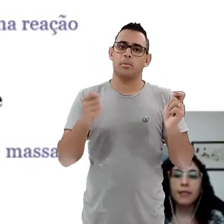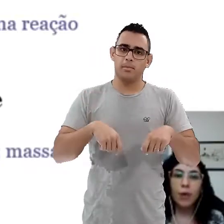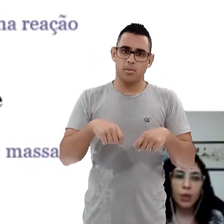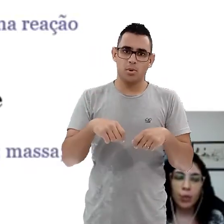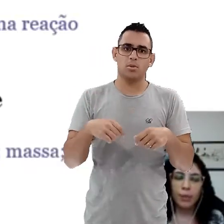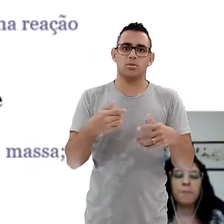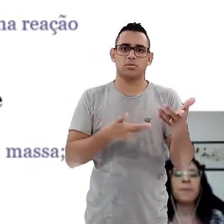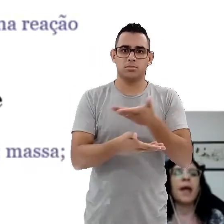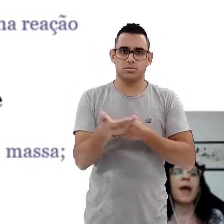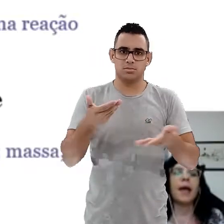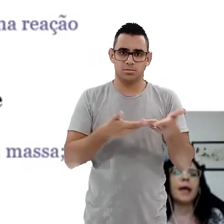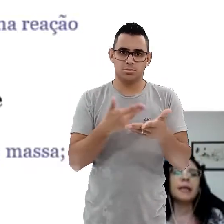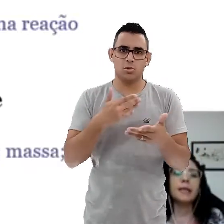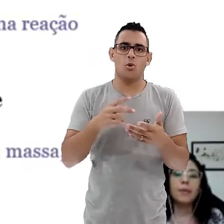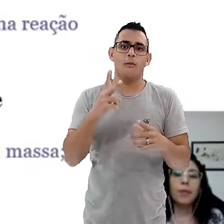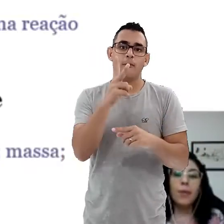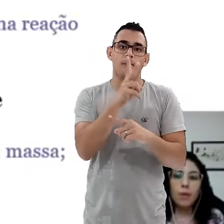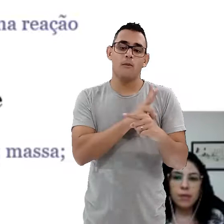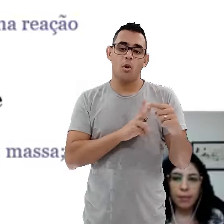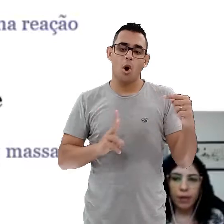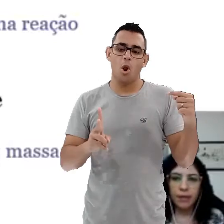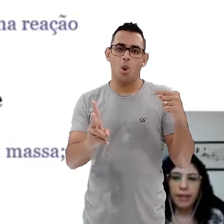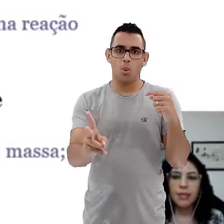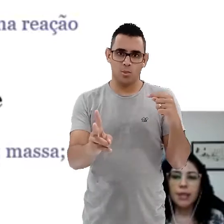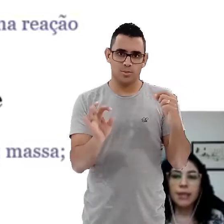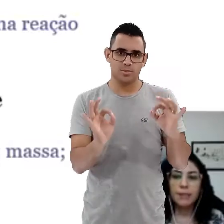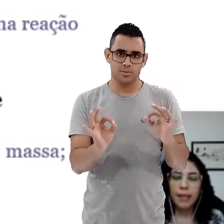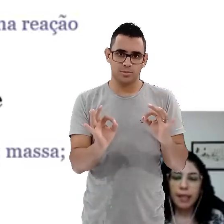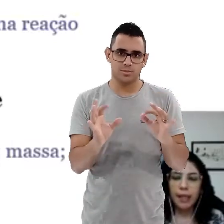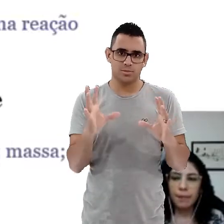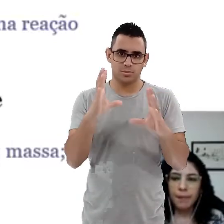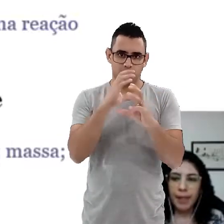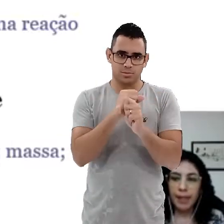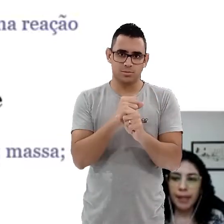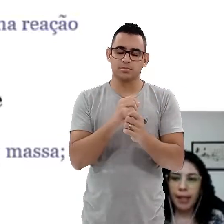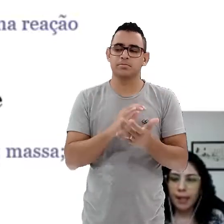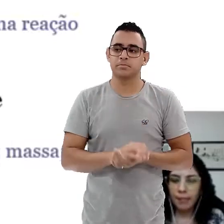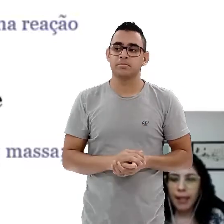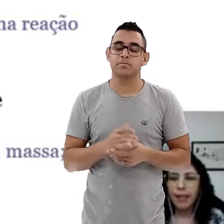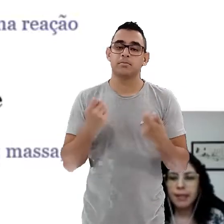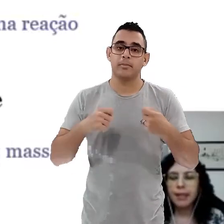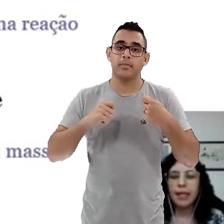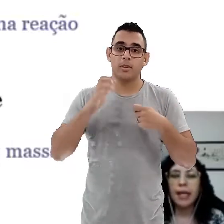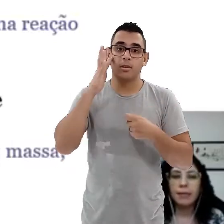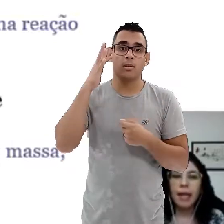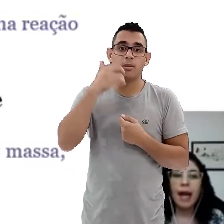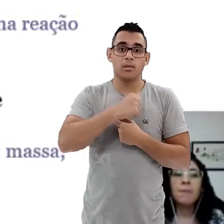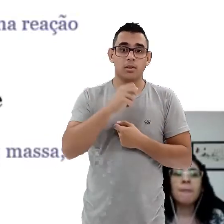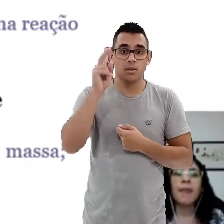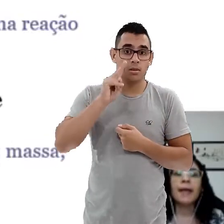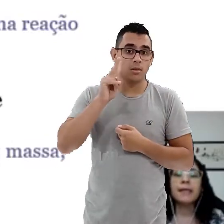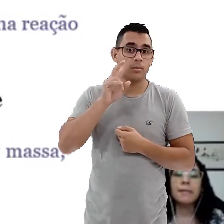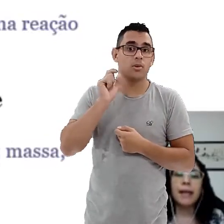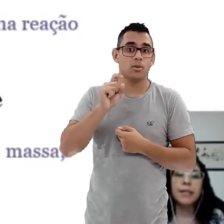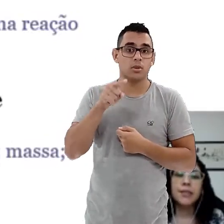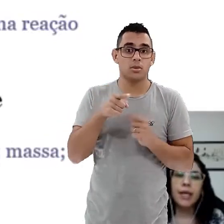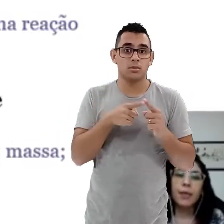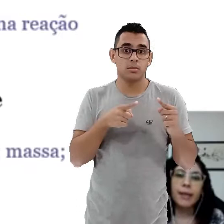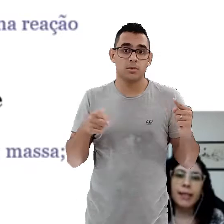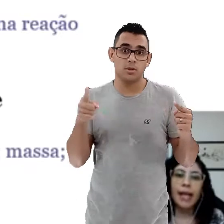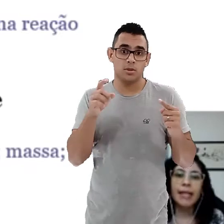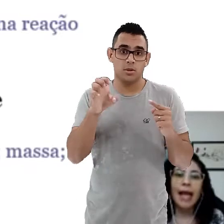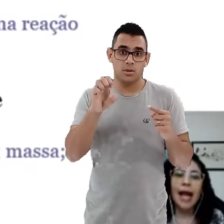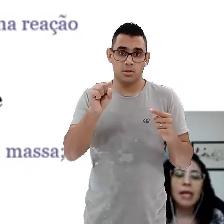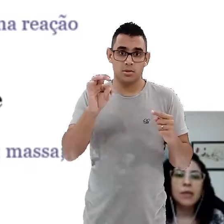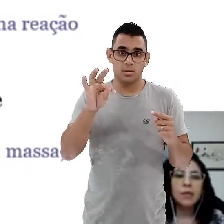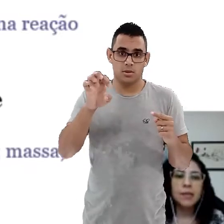parte de volume. Então, uma coisa importante que a gente também tem que ter em mente, né, tem que lembrar, é que essa parte de